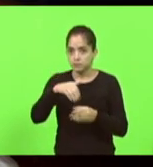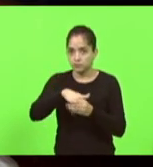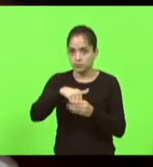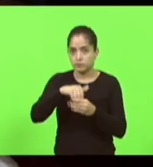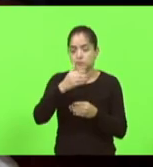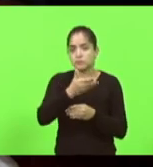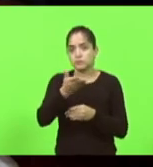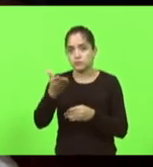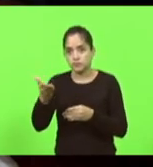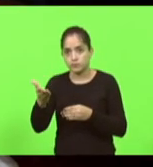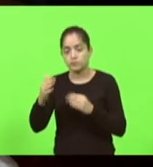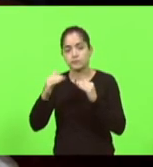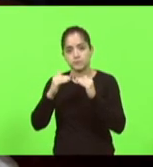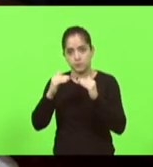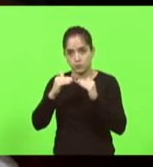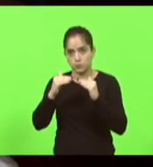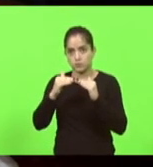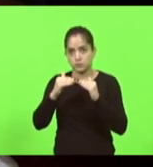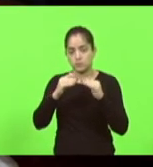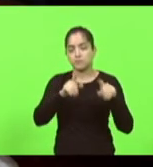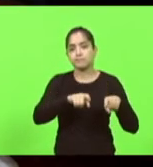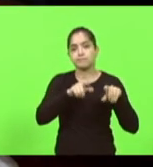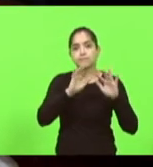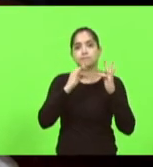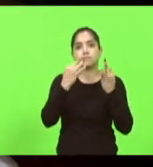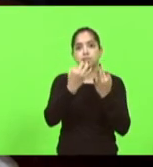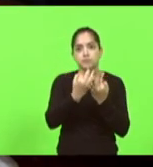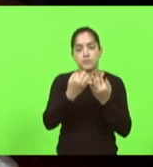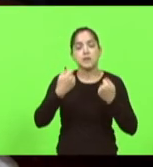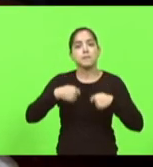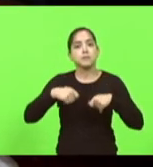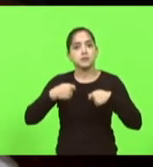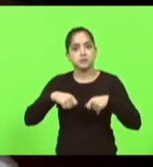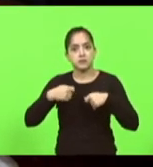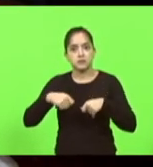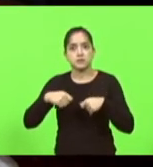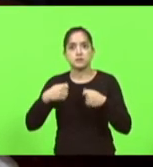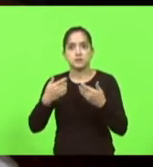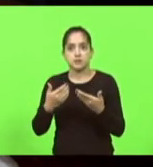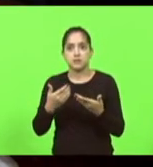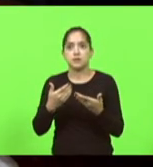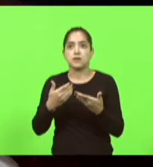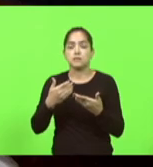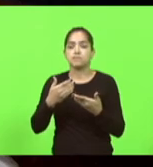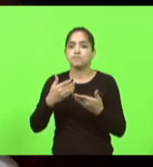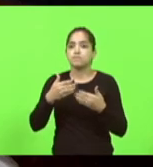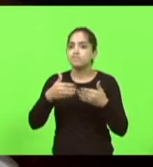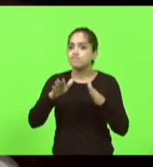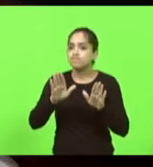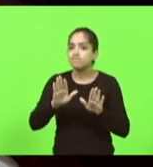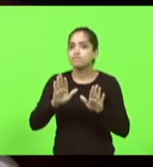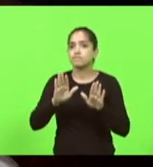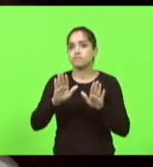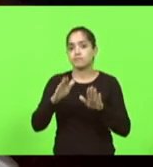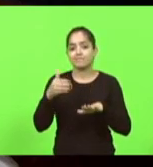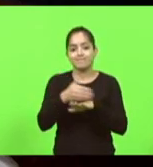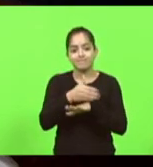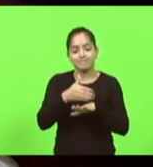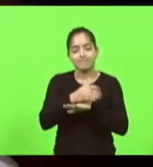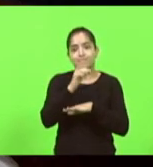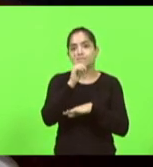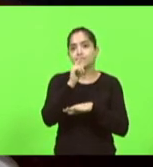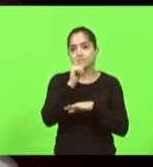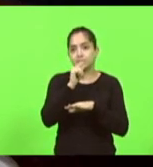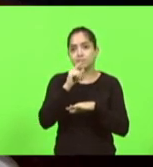que assim entenderem que a agricultura familiar precisa ter um caminho mais aberto, principalmente no acesso à água, que